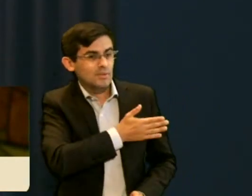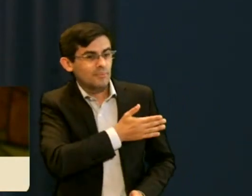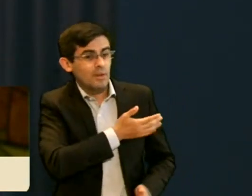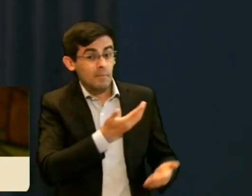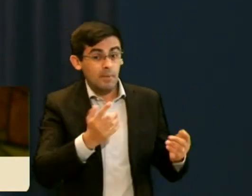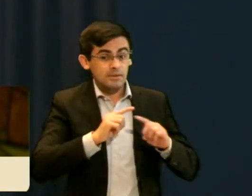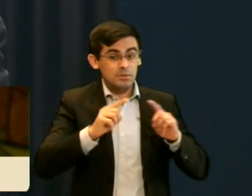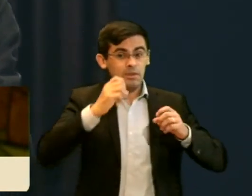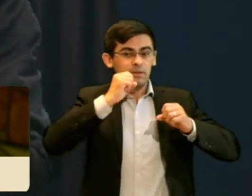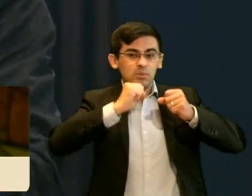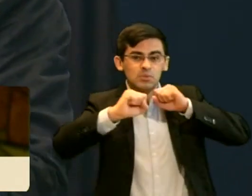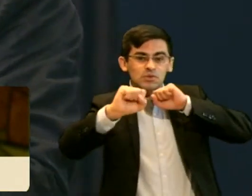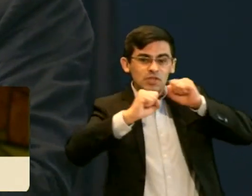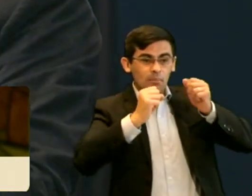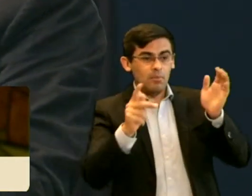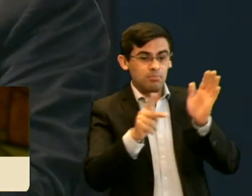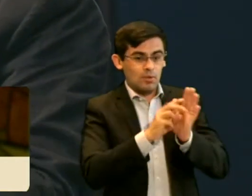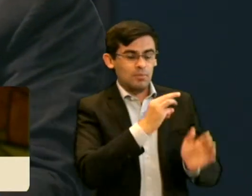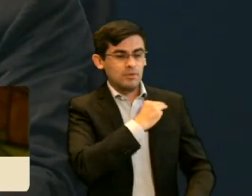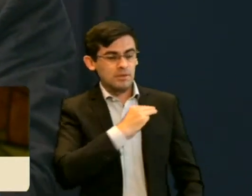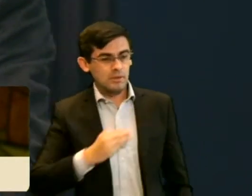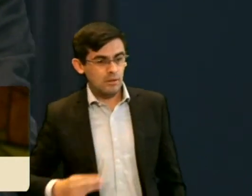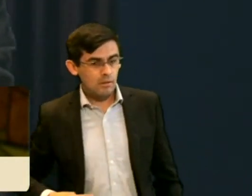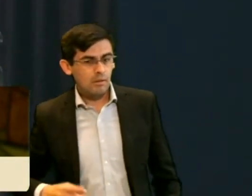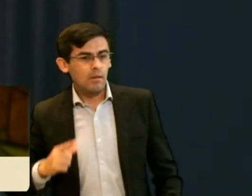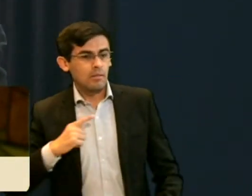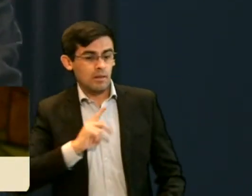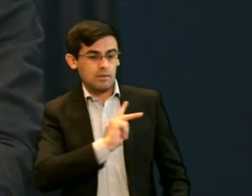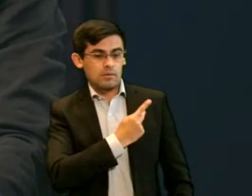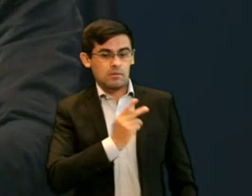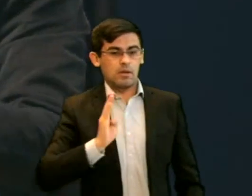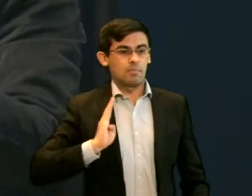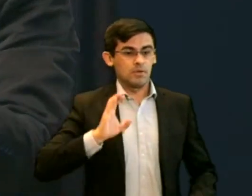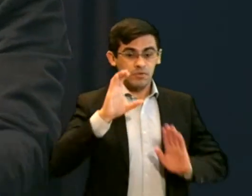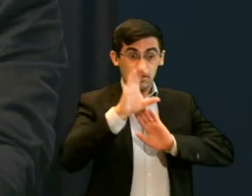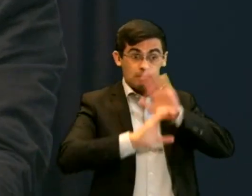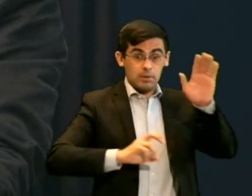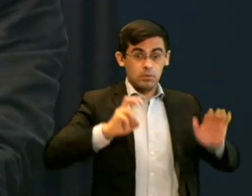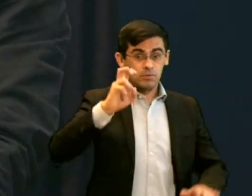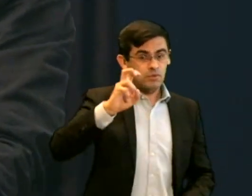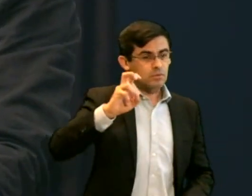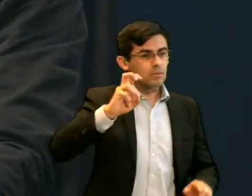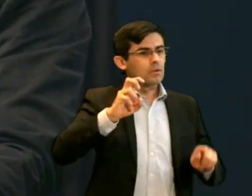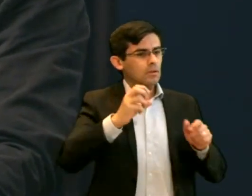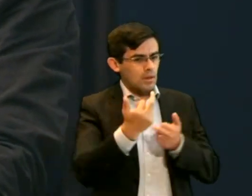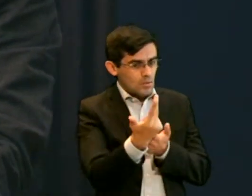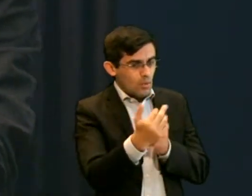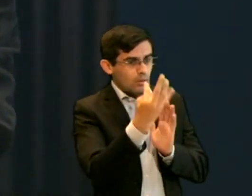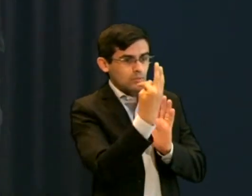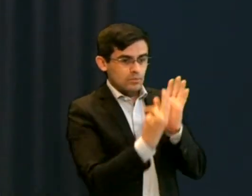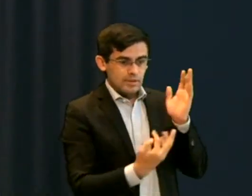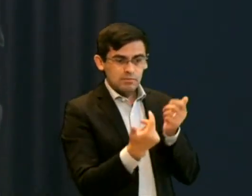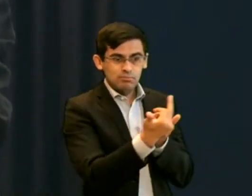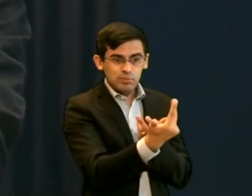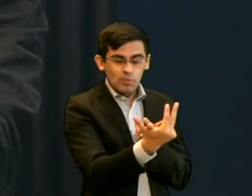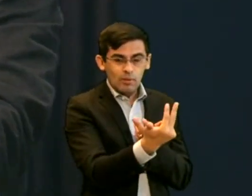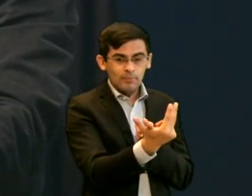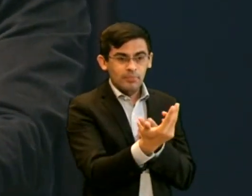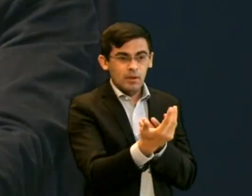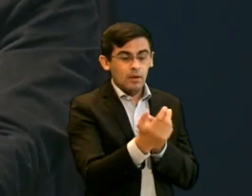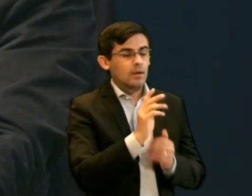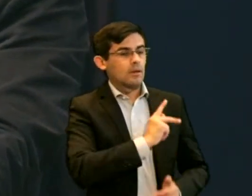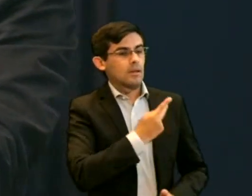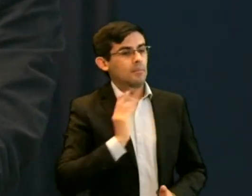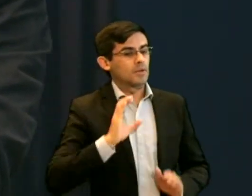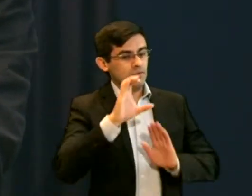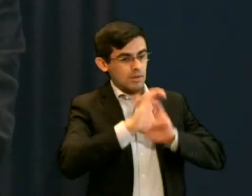messiânico. E aí, se você abrir em Hebreus capítulo 5, ele vai citar o mesmo texto. Perdão, Hebreus